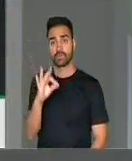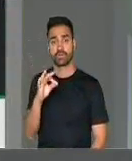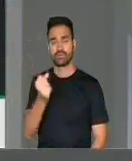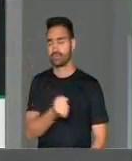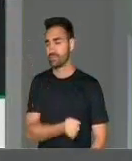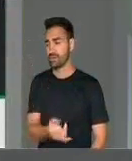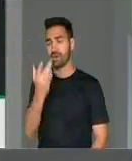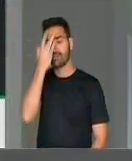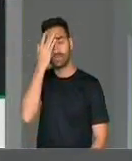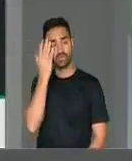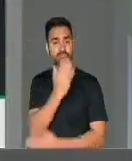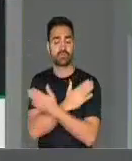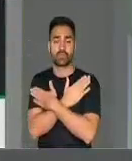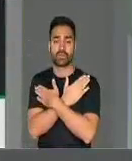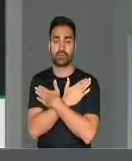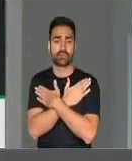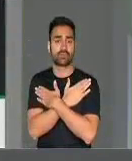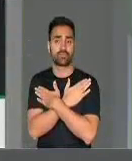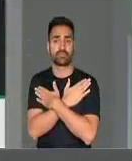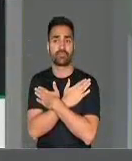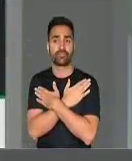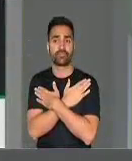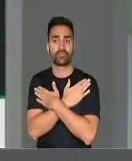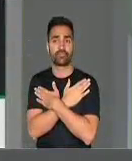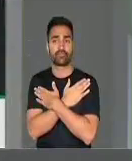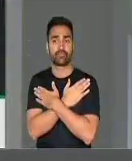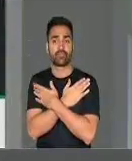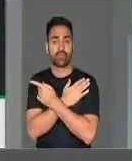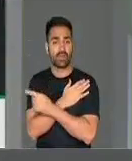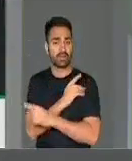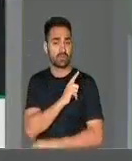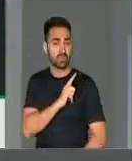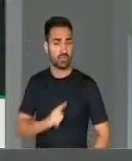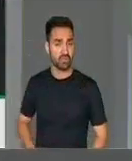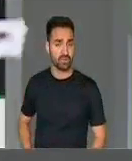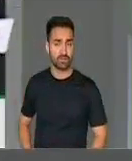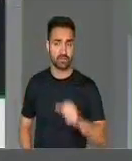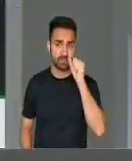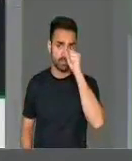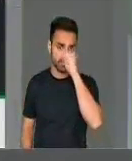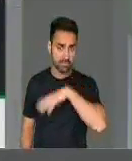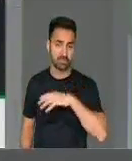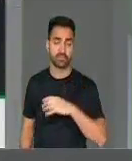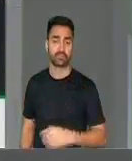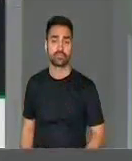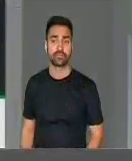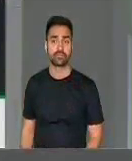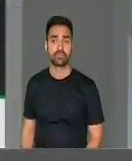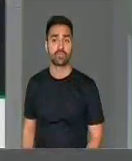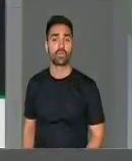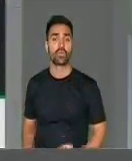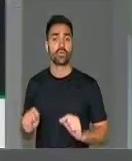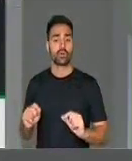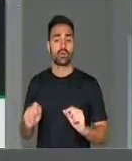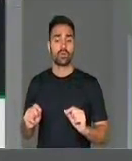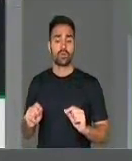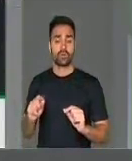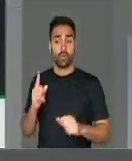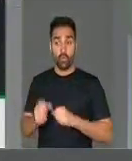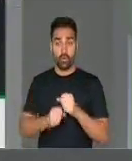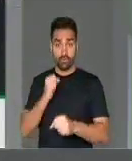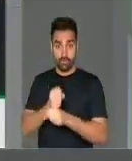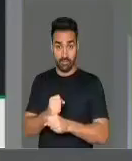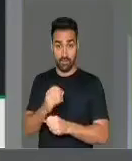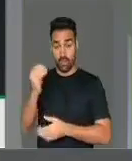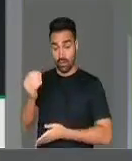de desempregados, e que arrocha. E esse mesmo governo, que eu vou falar aqui hoje ainda, que para o ano que vem,